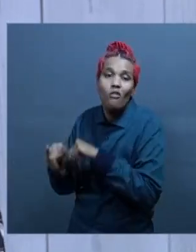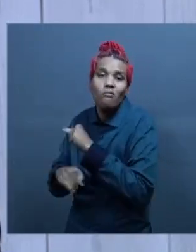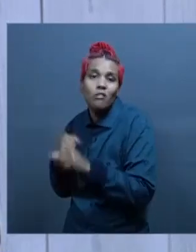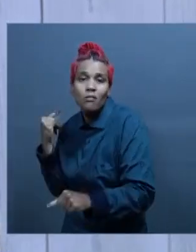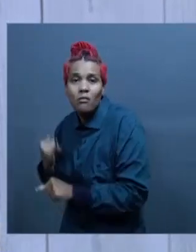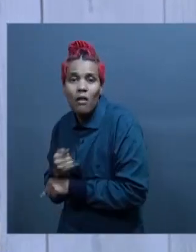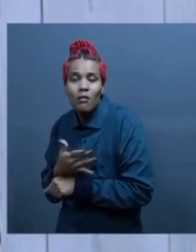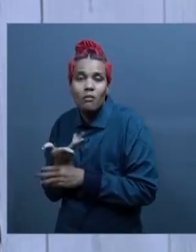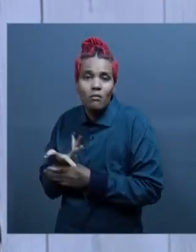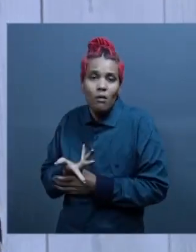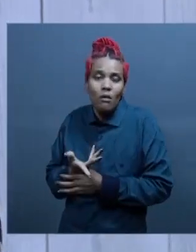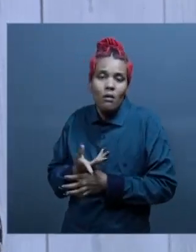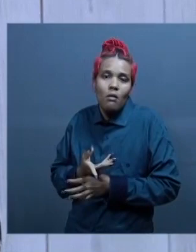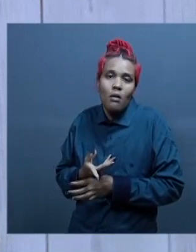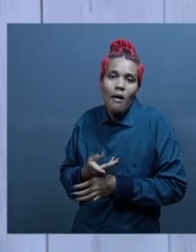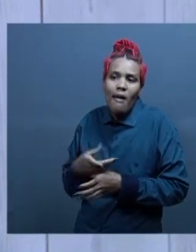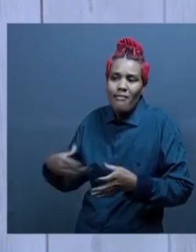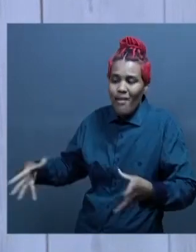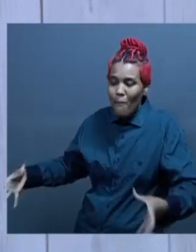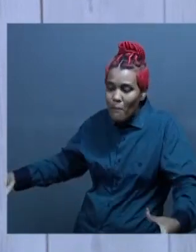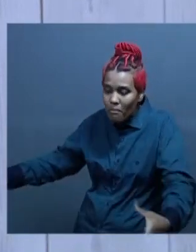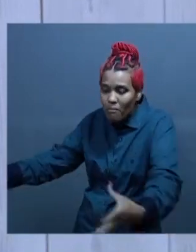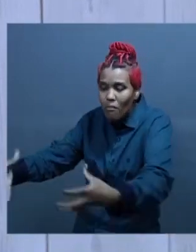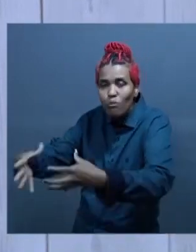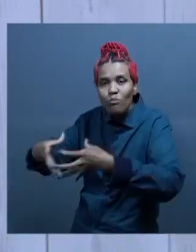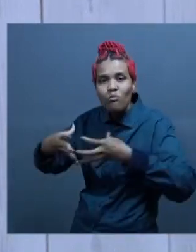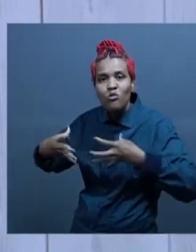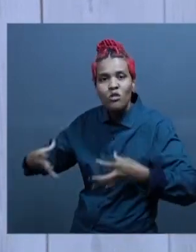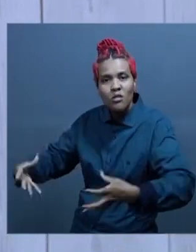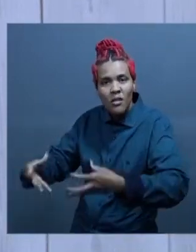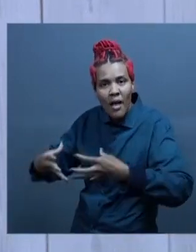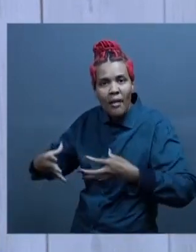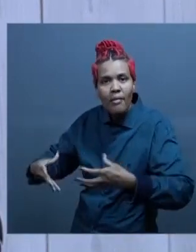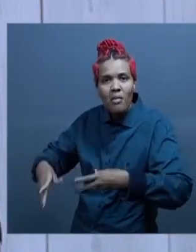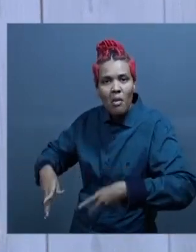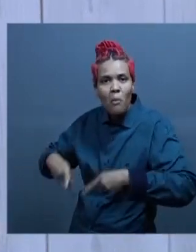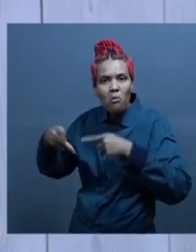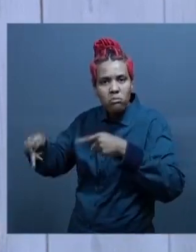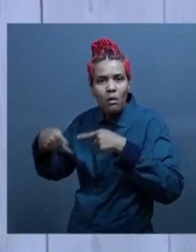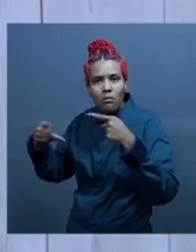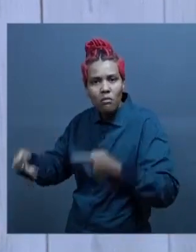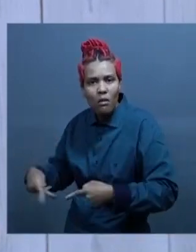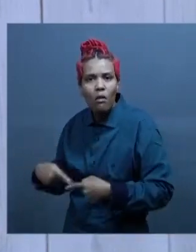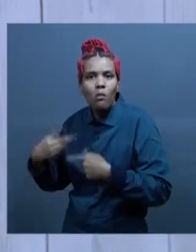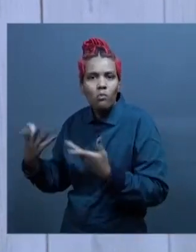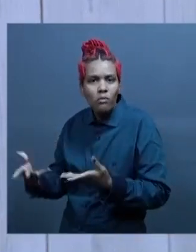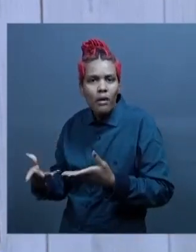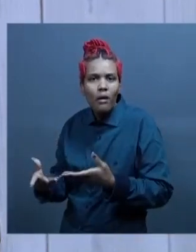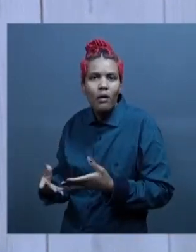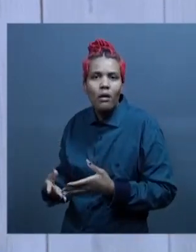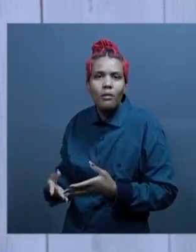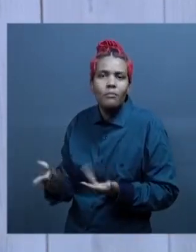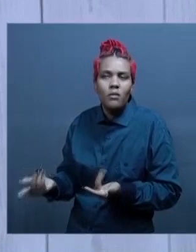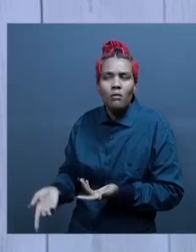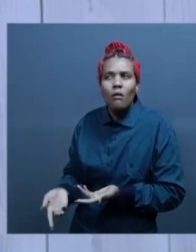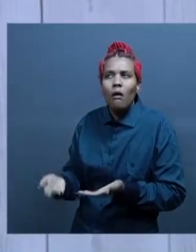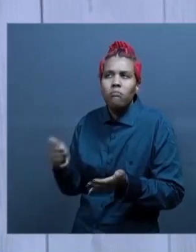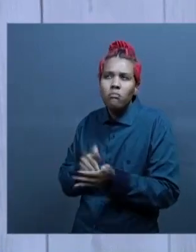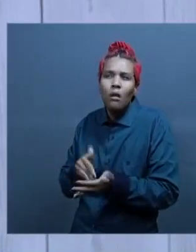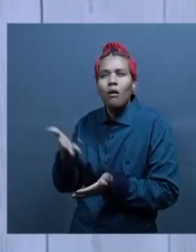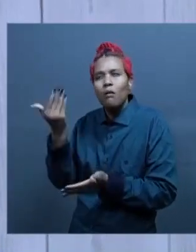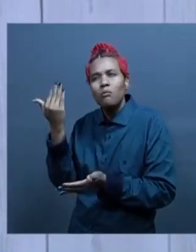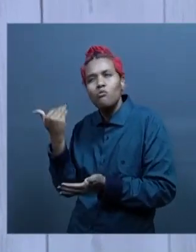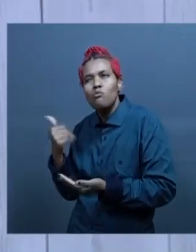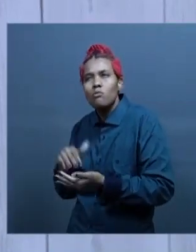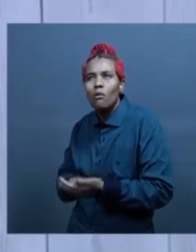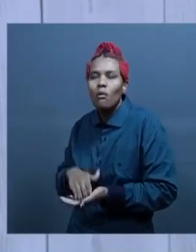é é essa abrangência maior ao público em principalmente na nossa última década nos últimos 15 anos